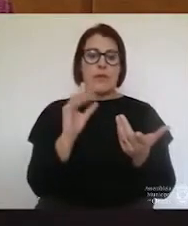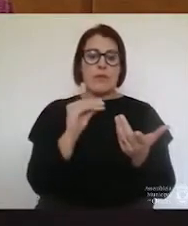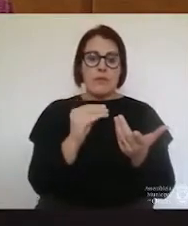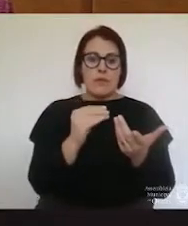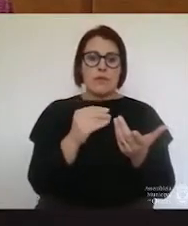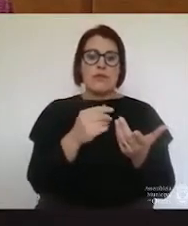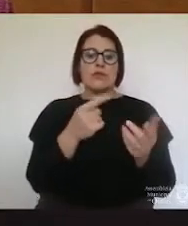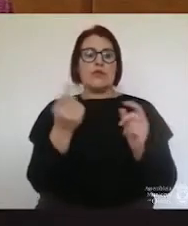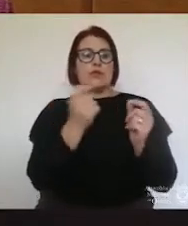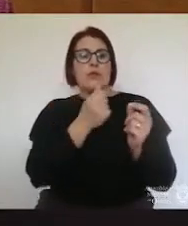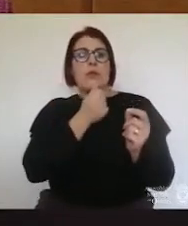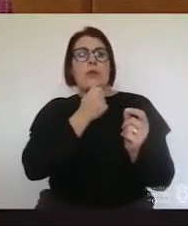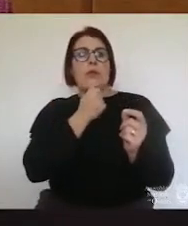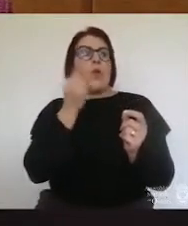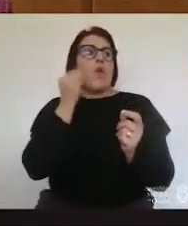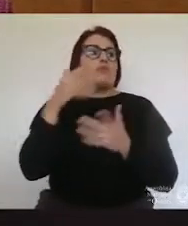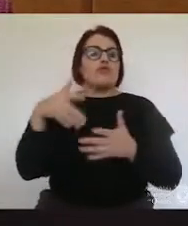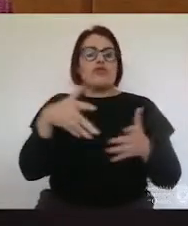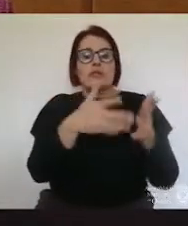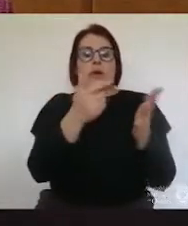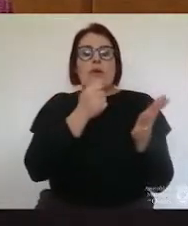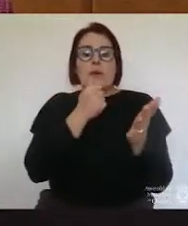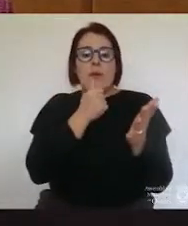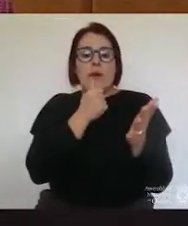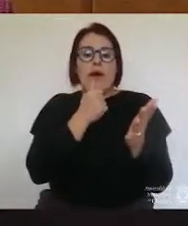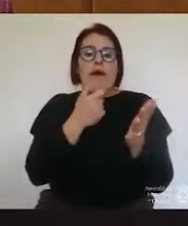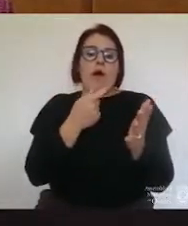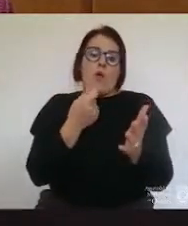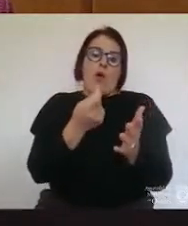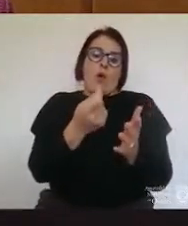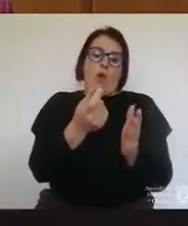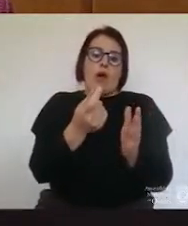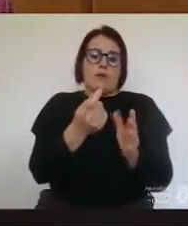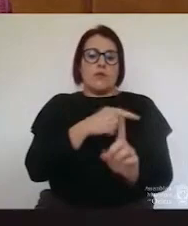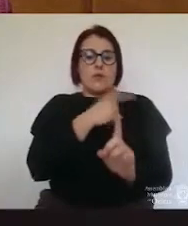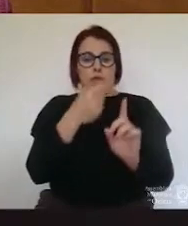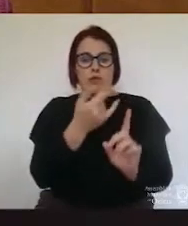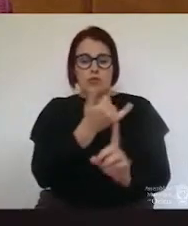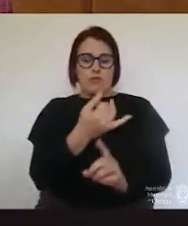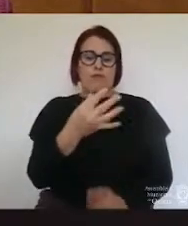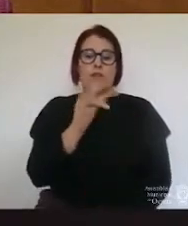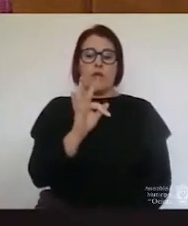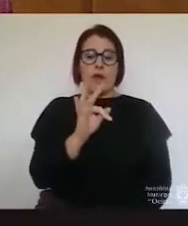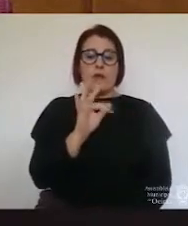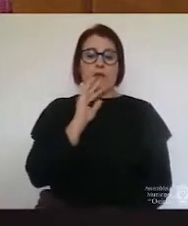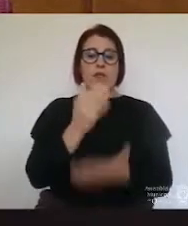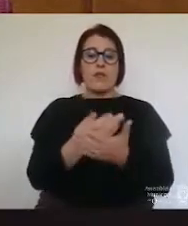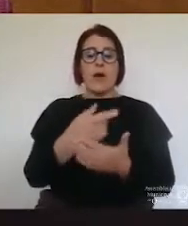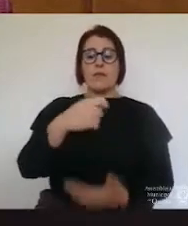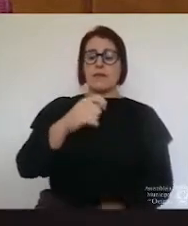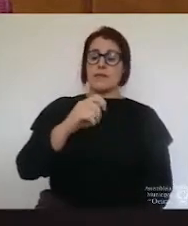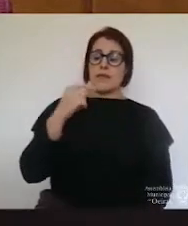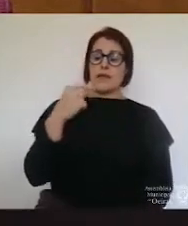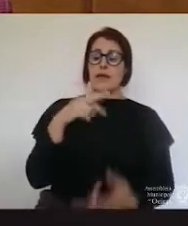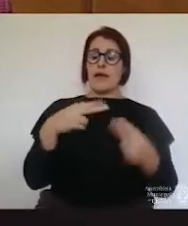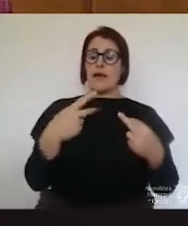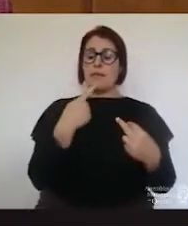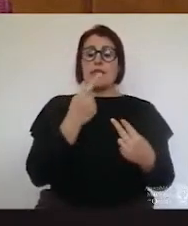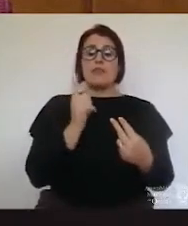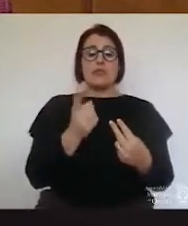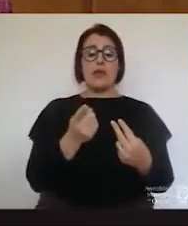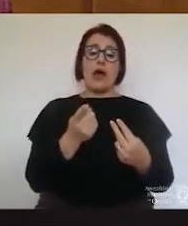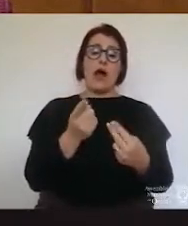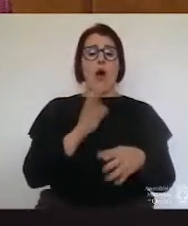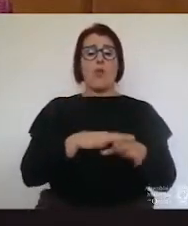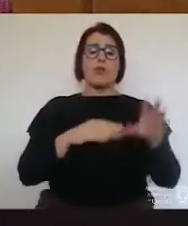na estratégia, estaremos em finais de 2024, o que levará o Sr. Presidente da Câmara a dizer que em cima das eleições